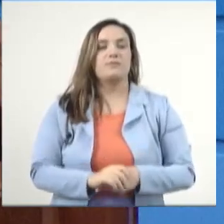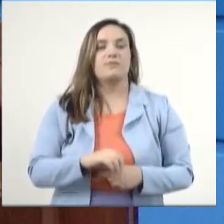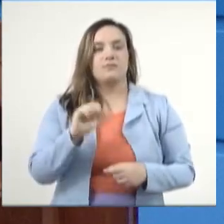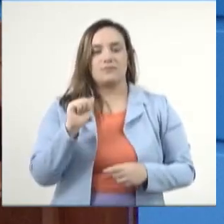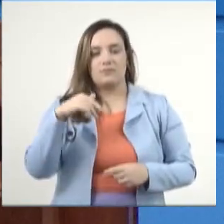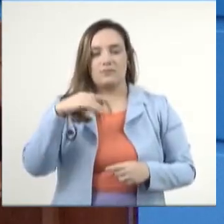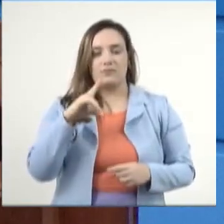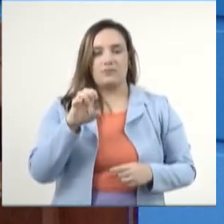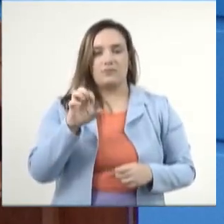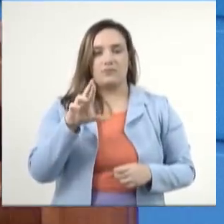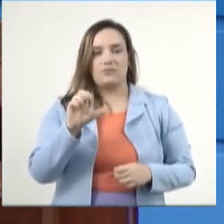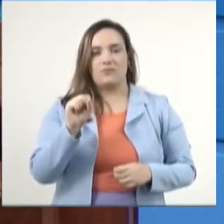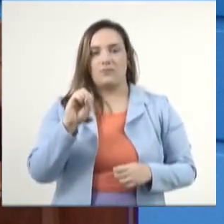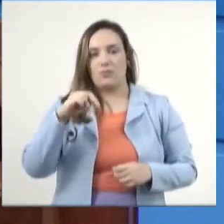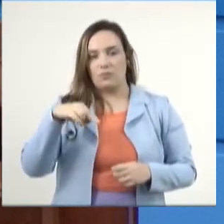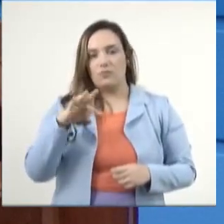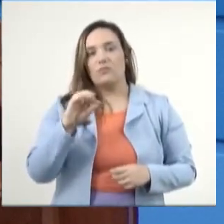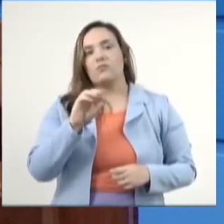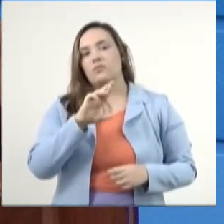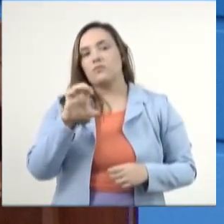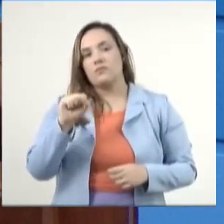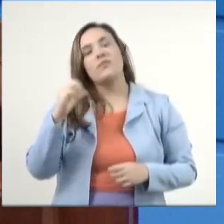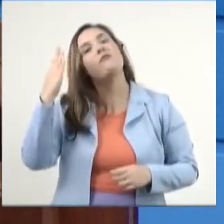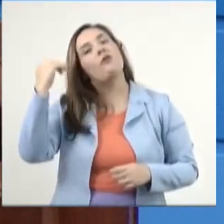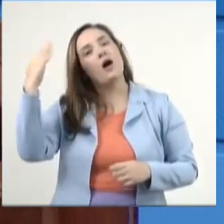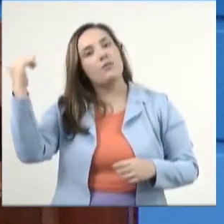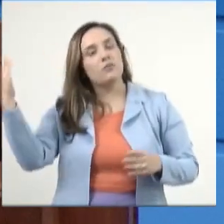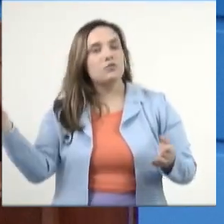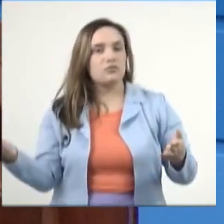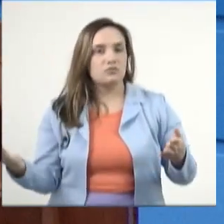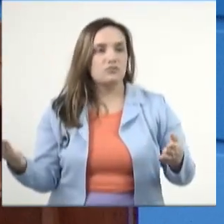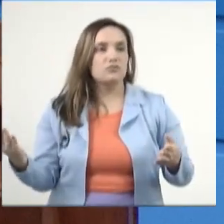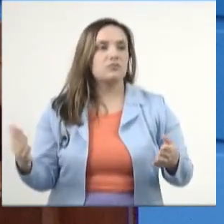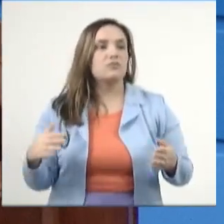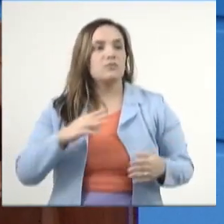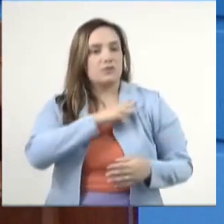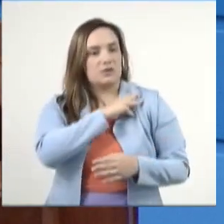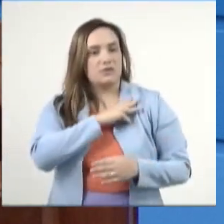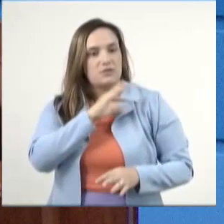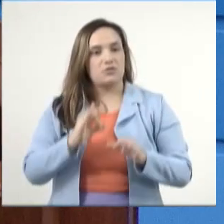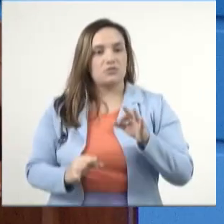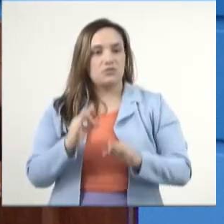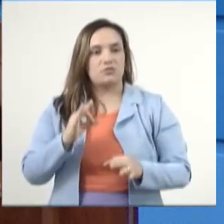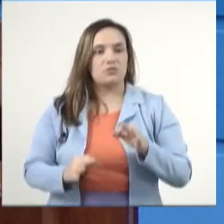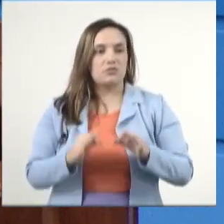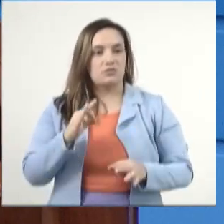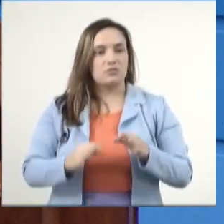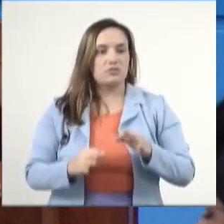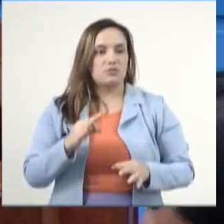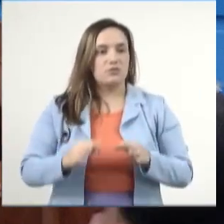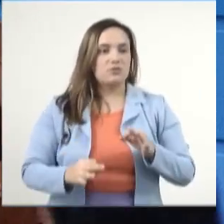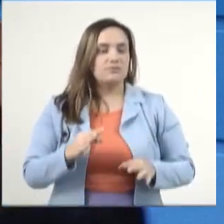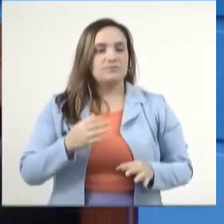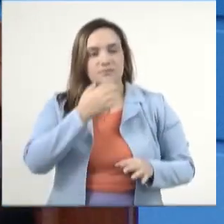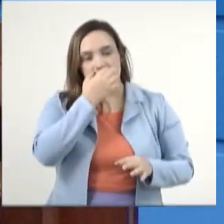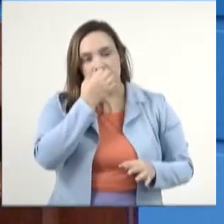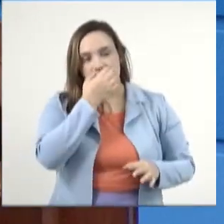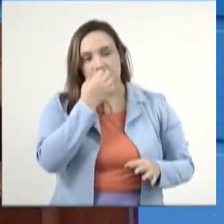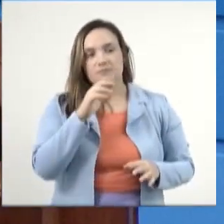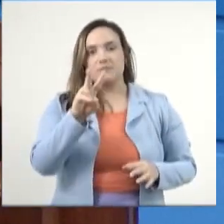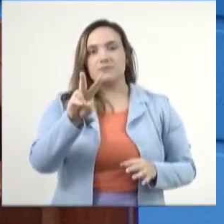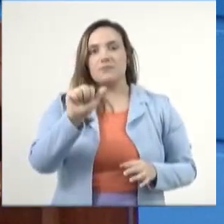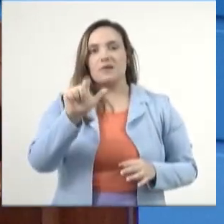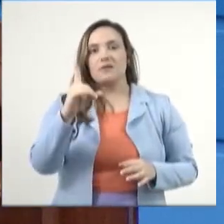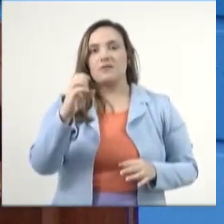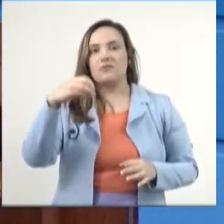Anderson Torres, já conhecido por todos, né, que foi ministro da Justiça do Bolsonaro. Valdemar